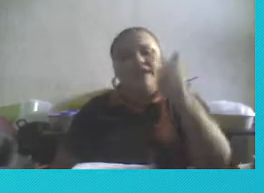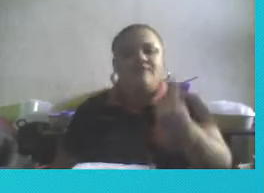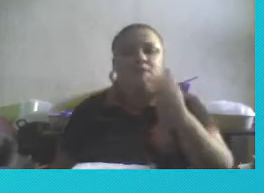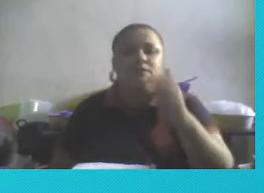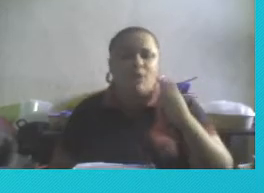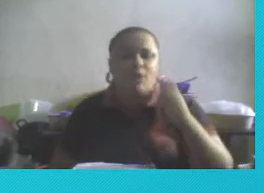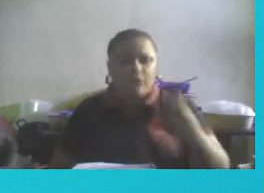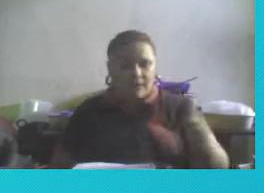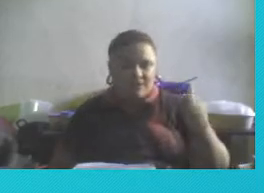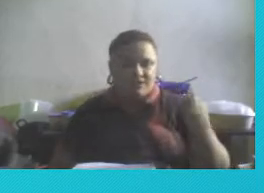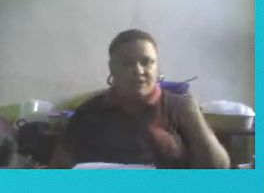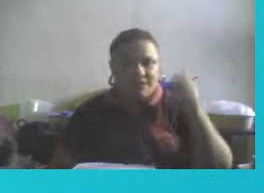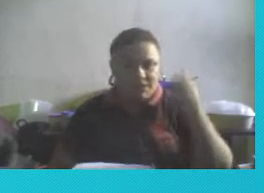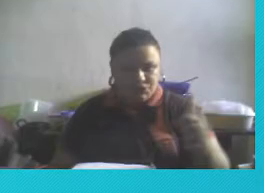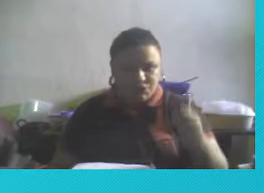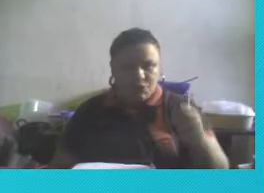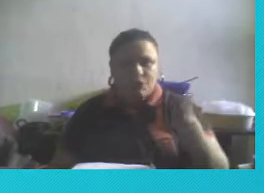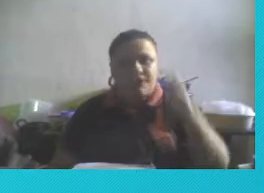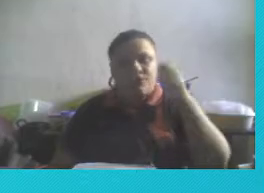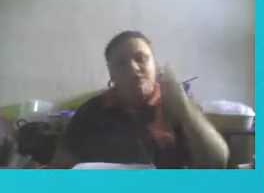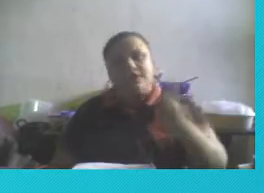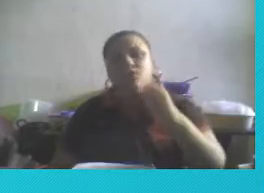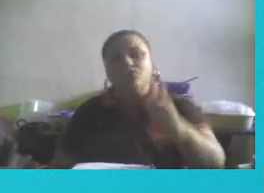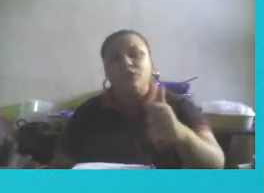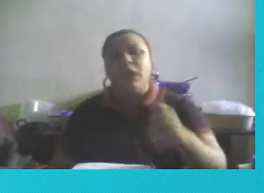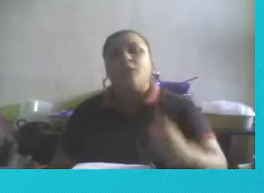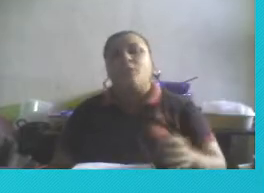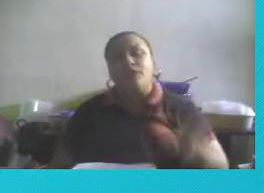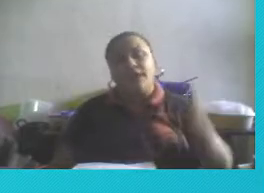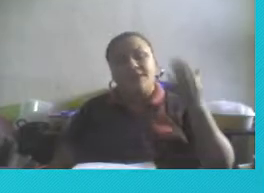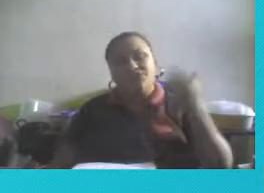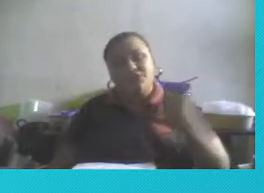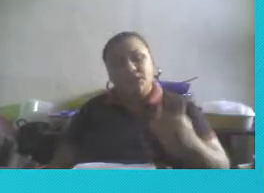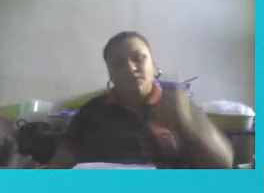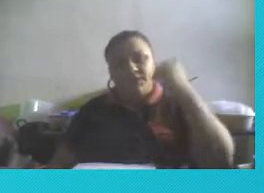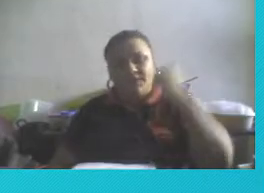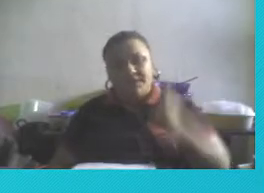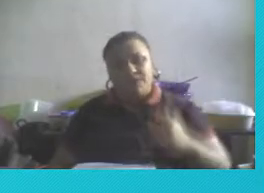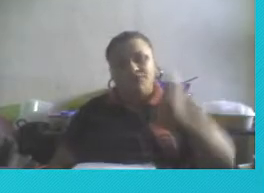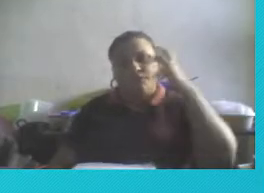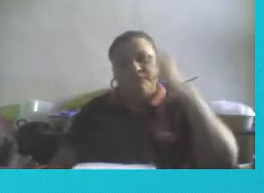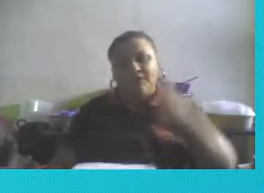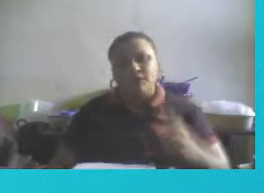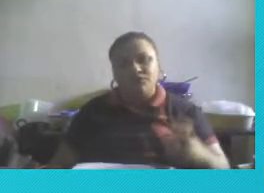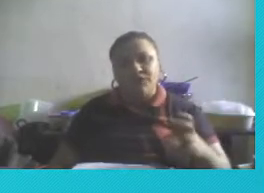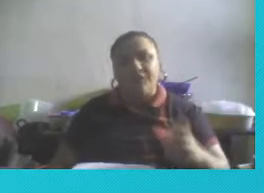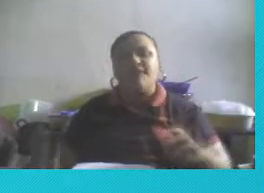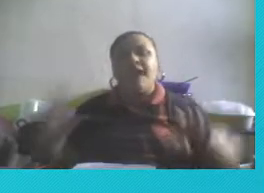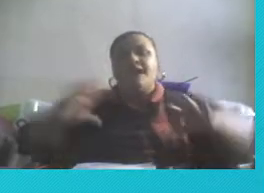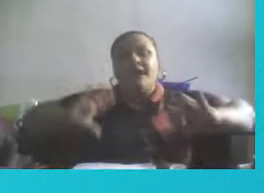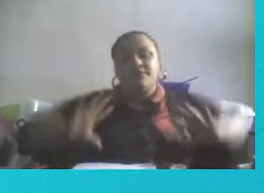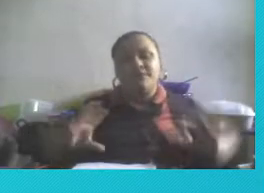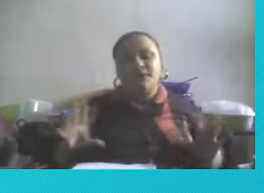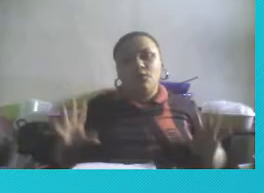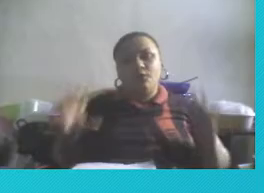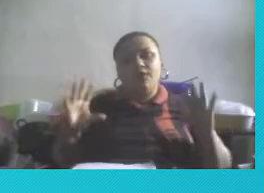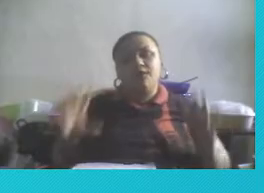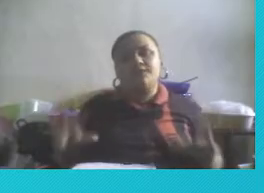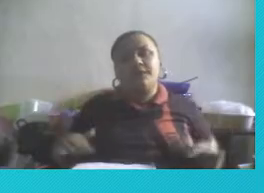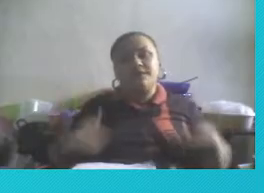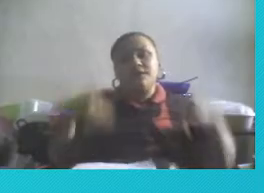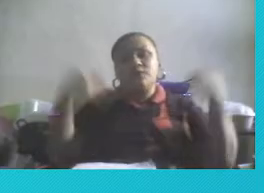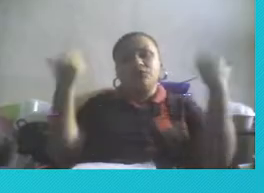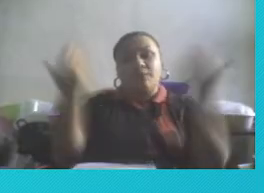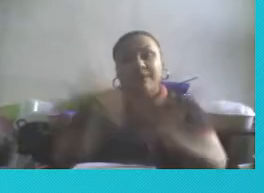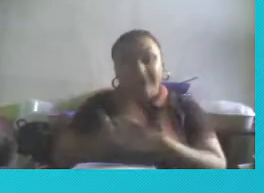que devemos procurar imediatamente o centro de saúde? Porque à medida que você vai sentindo a falta de ar, quer dizer que o vírus